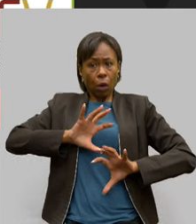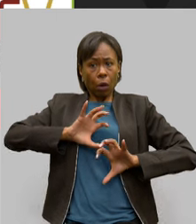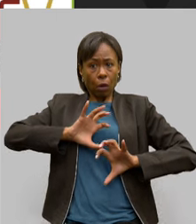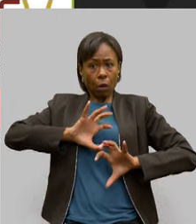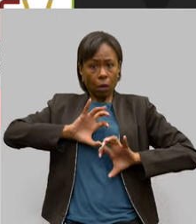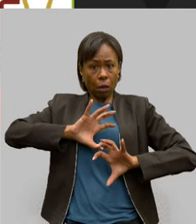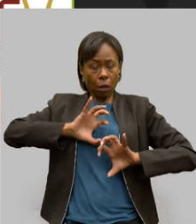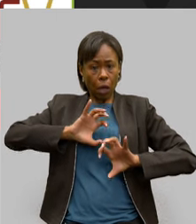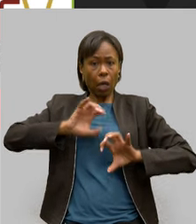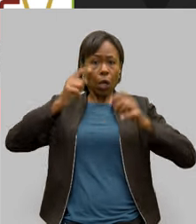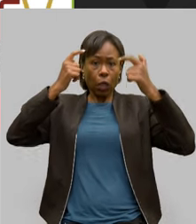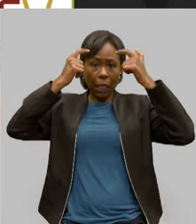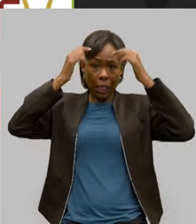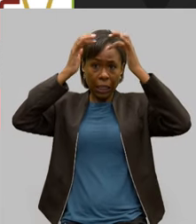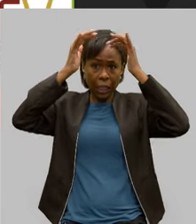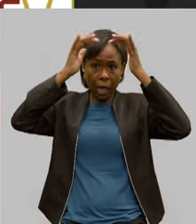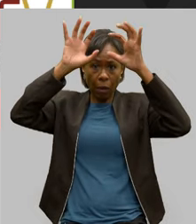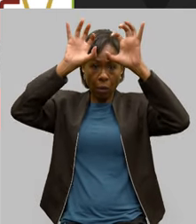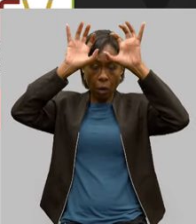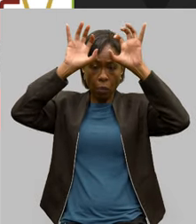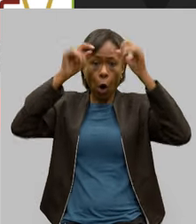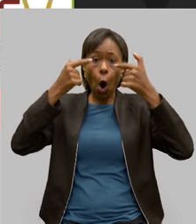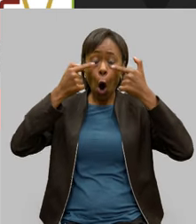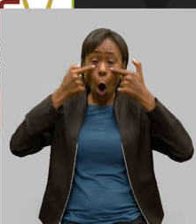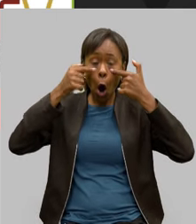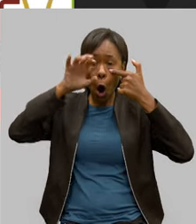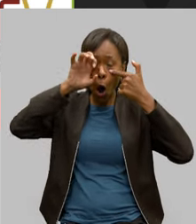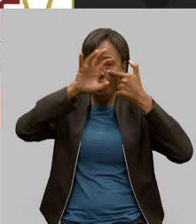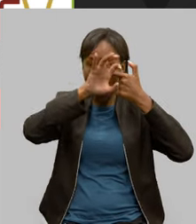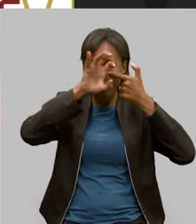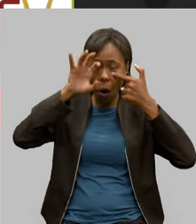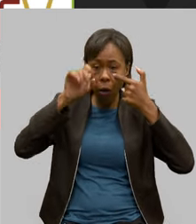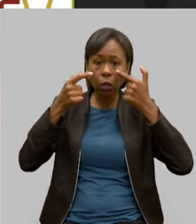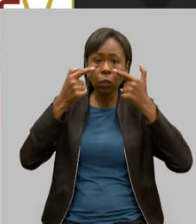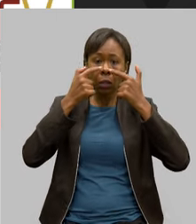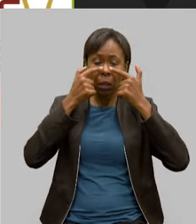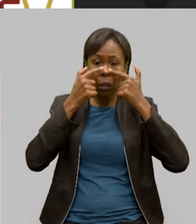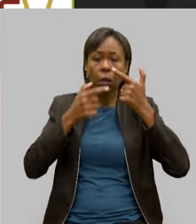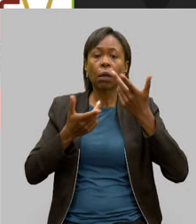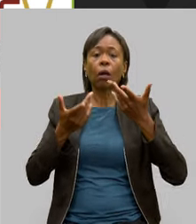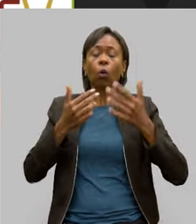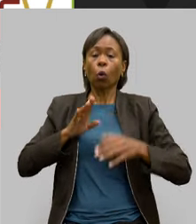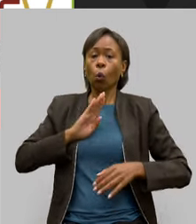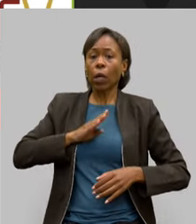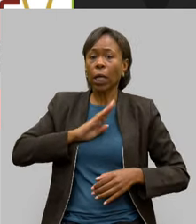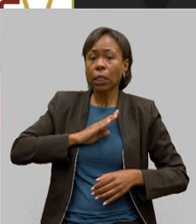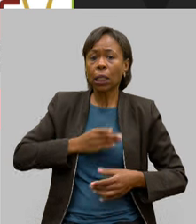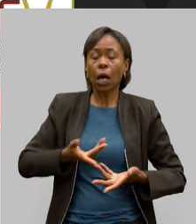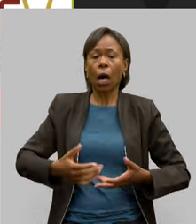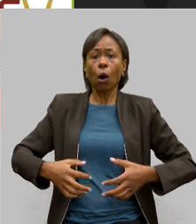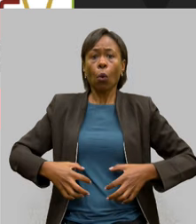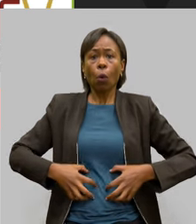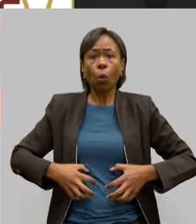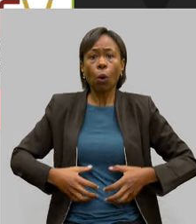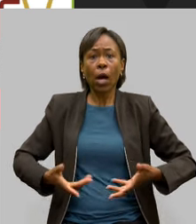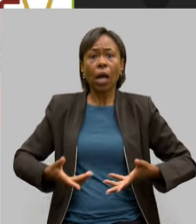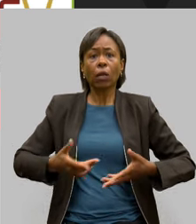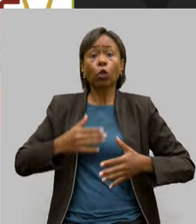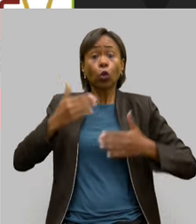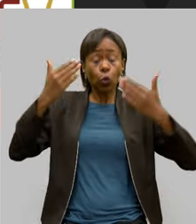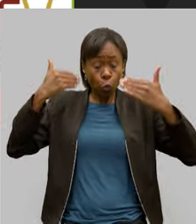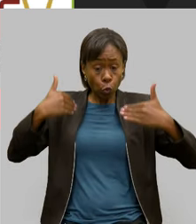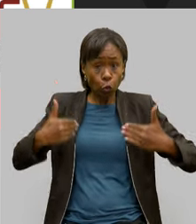cérebros olhos tireoide vias respiratórias superiores coração fígado glândulas suprarrenais